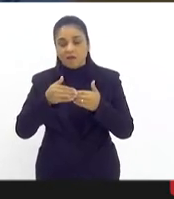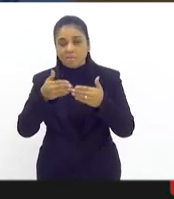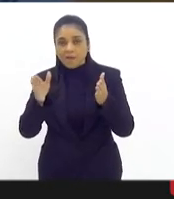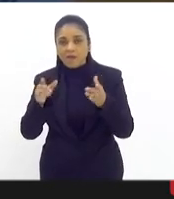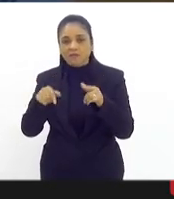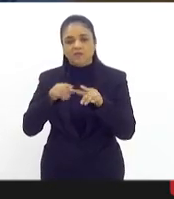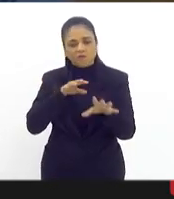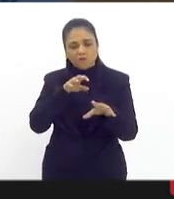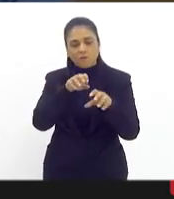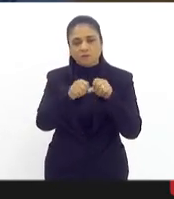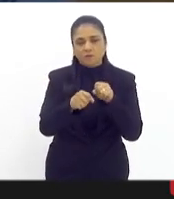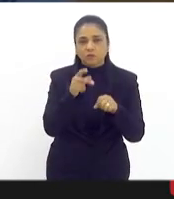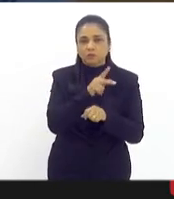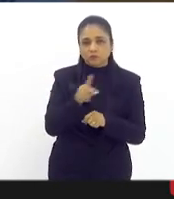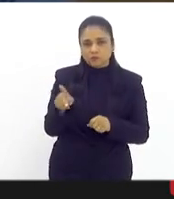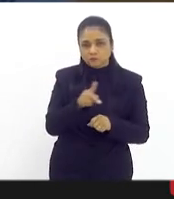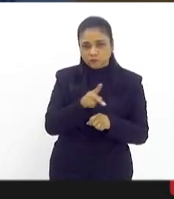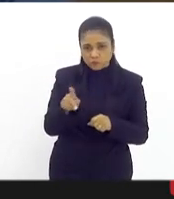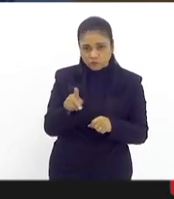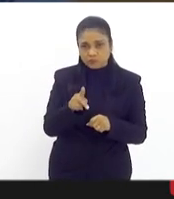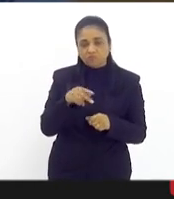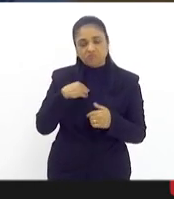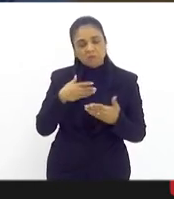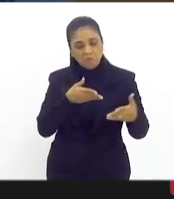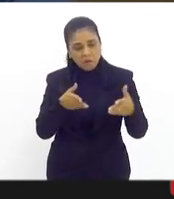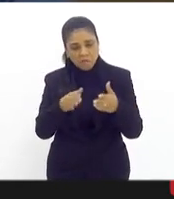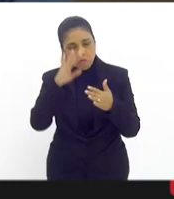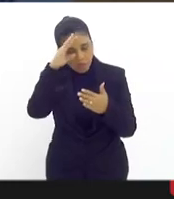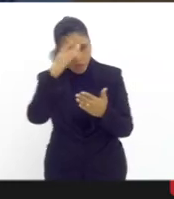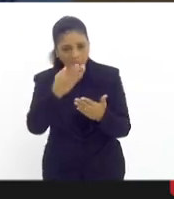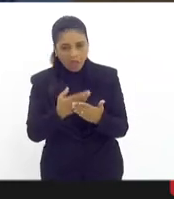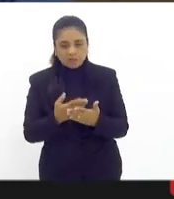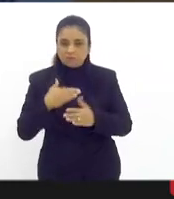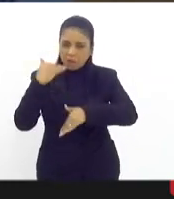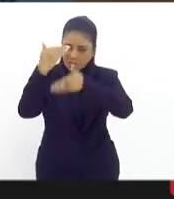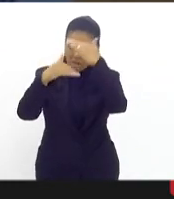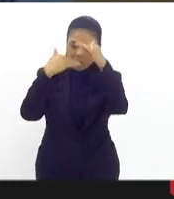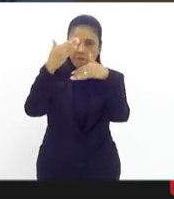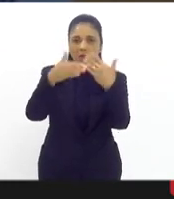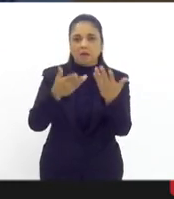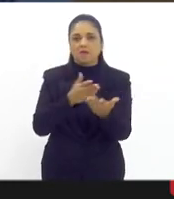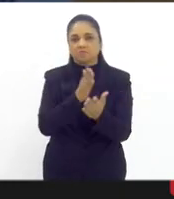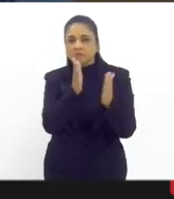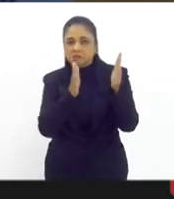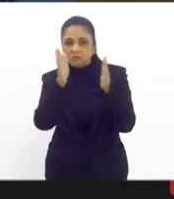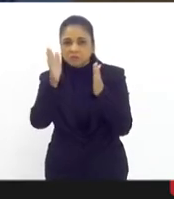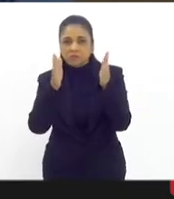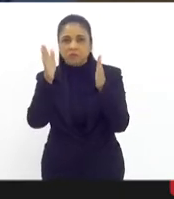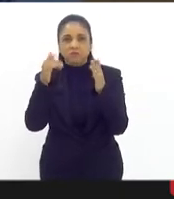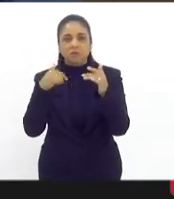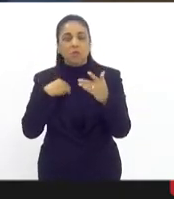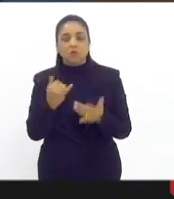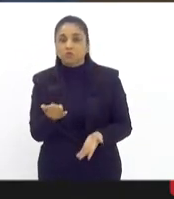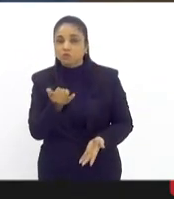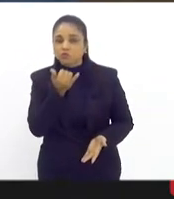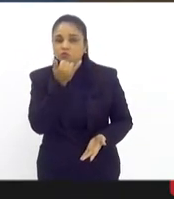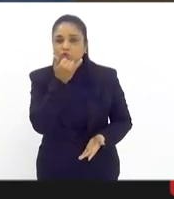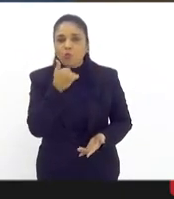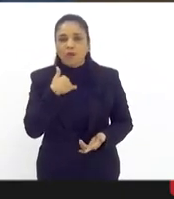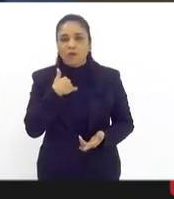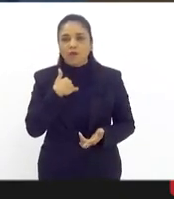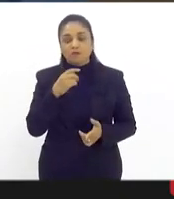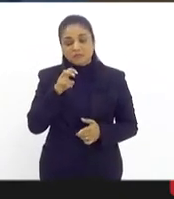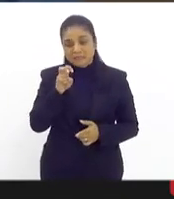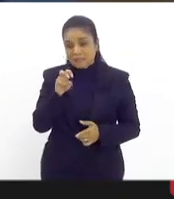de professores, que é o caminho que eu acredito para a gente superar essa fase. Eu queria pedir desculpas, Ingrid, porque me disseram que era para